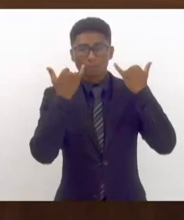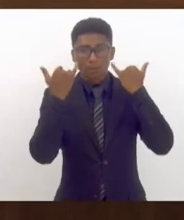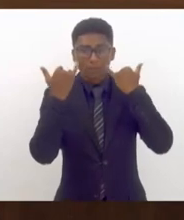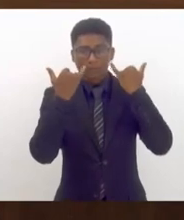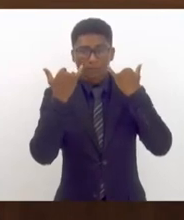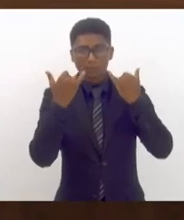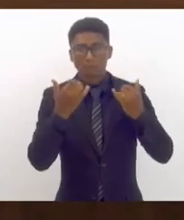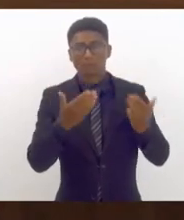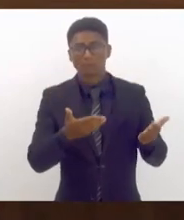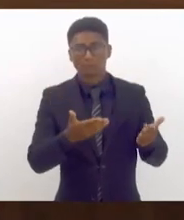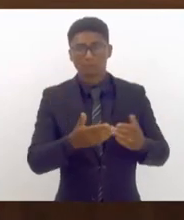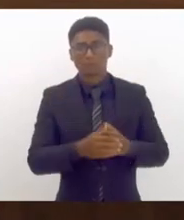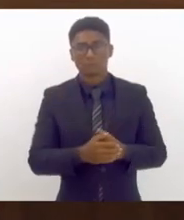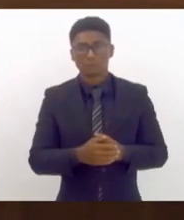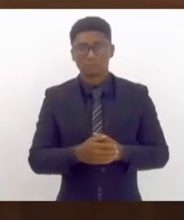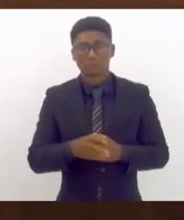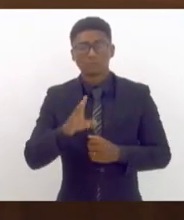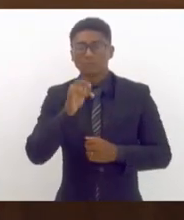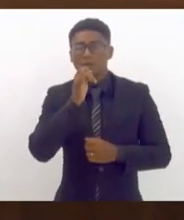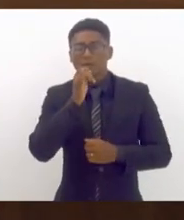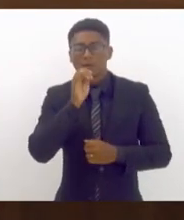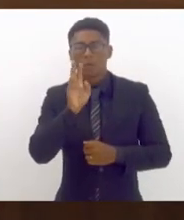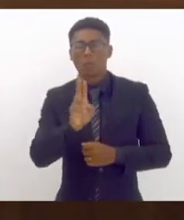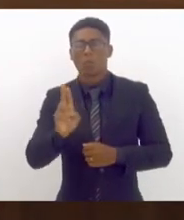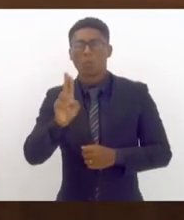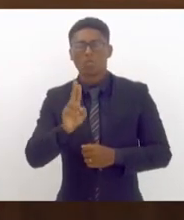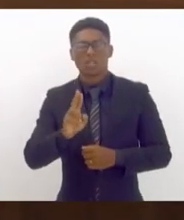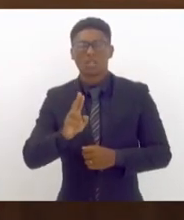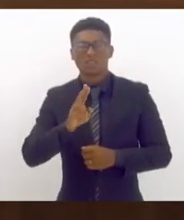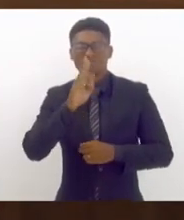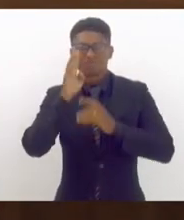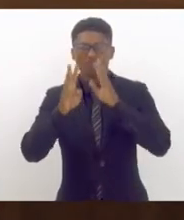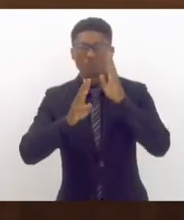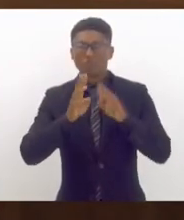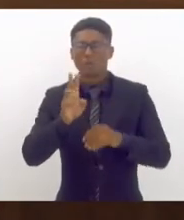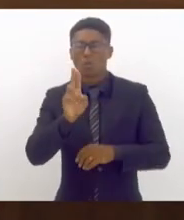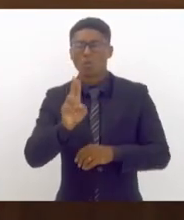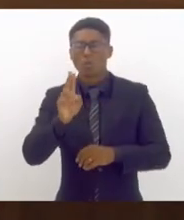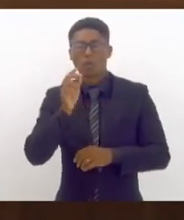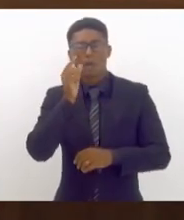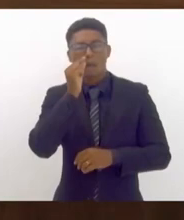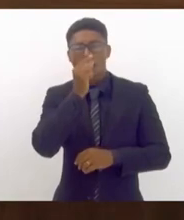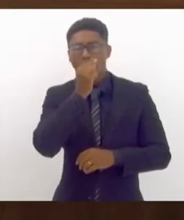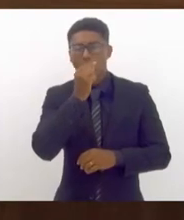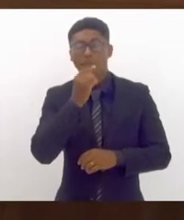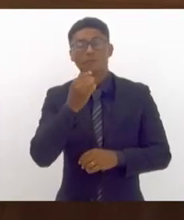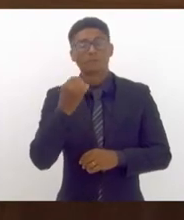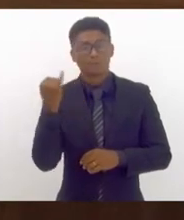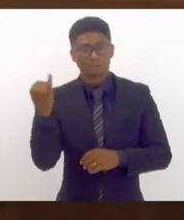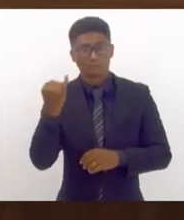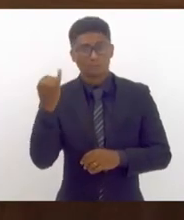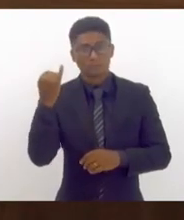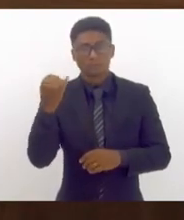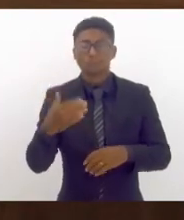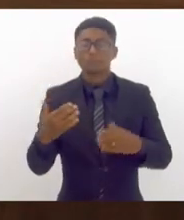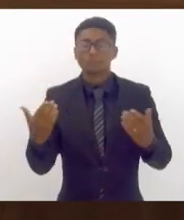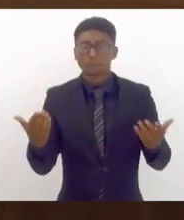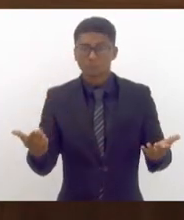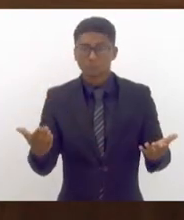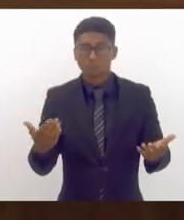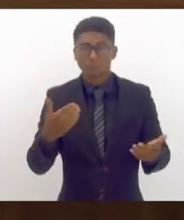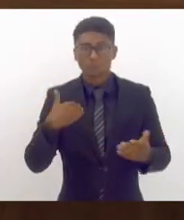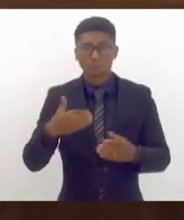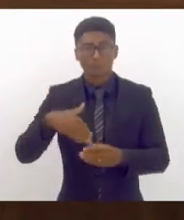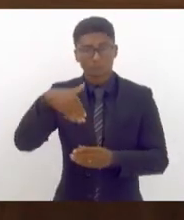efeitos para o uso indiscriminado dos descongestionantes é fundamental. Então, nesse sentido, eu encaminho o